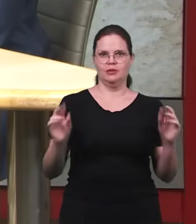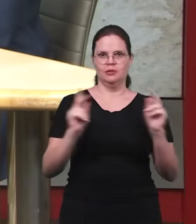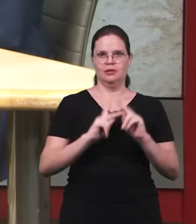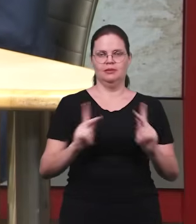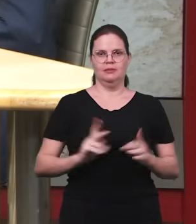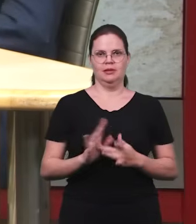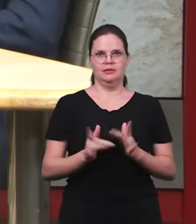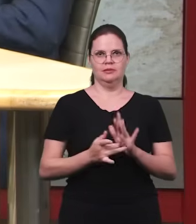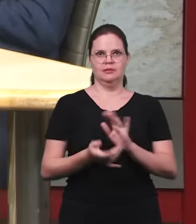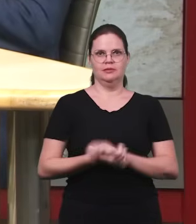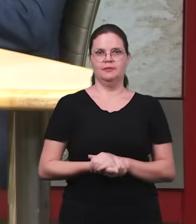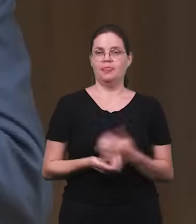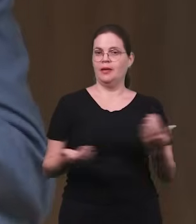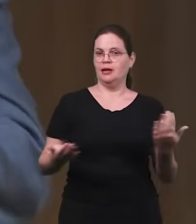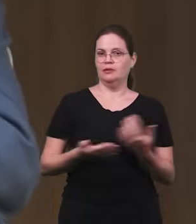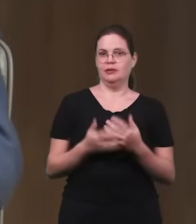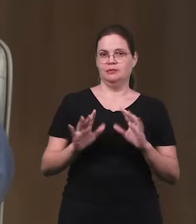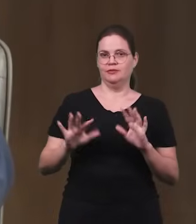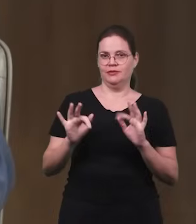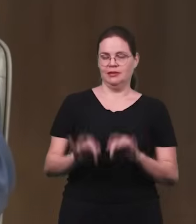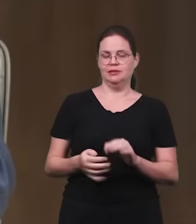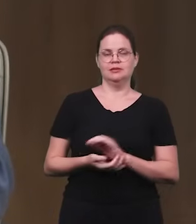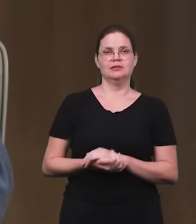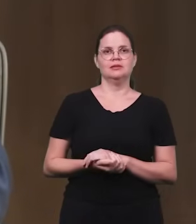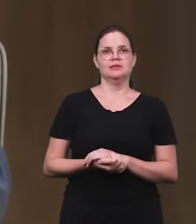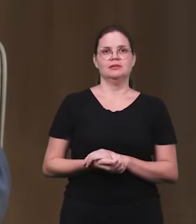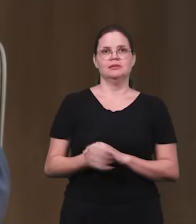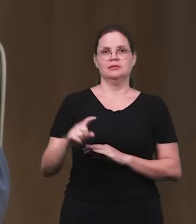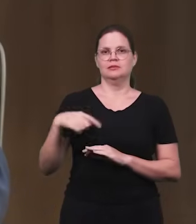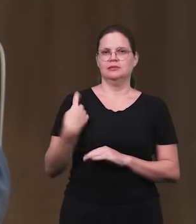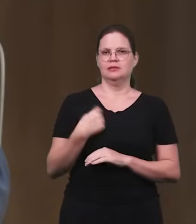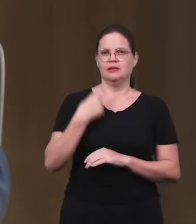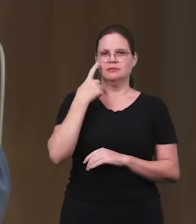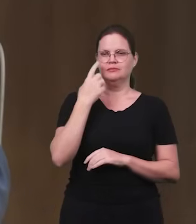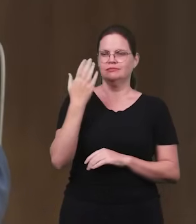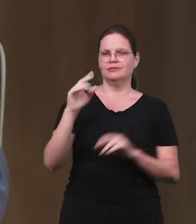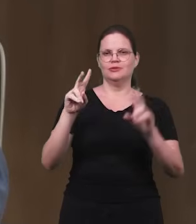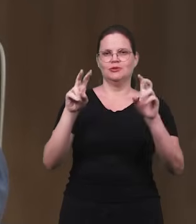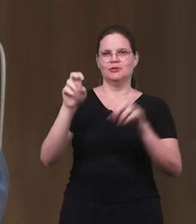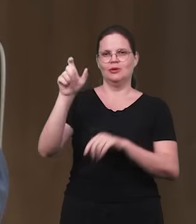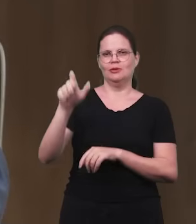Pai do Senhor. Pai do Senhor. Estamos chegando ao fim. Aqui nós lemos de